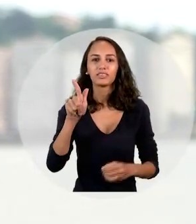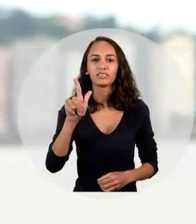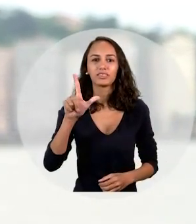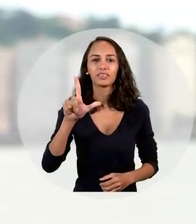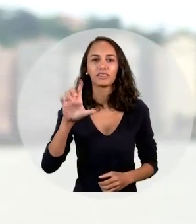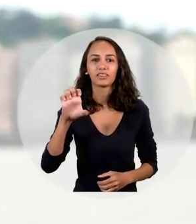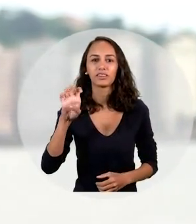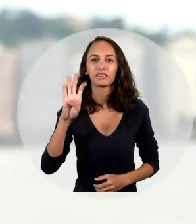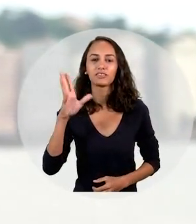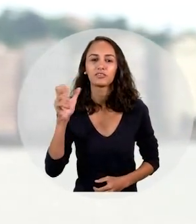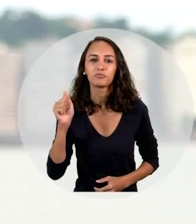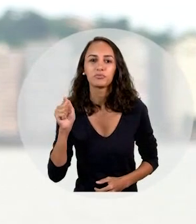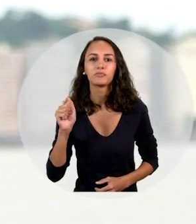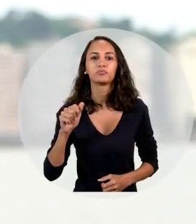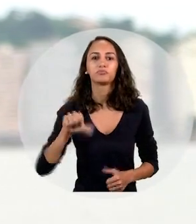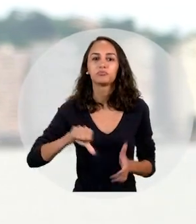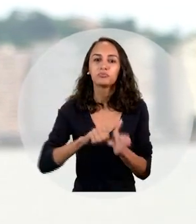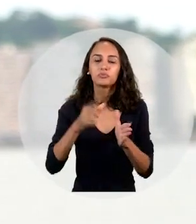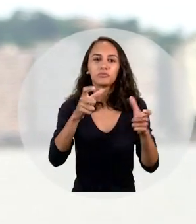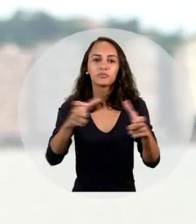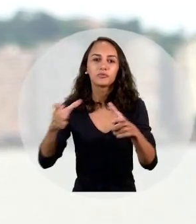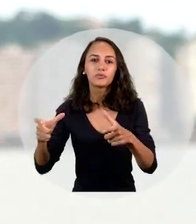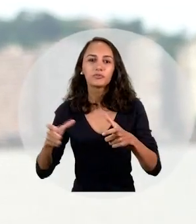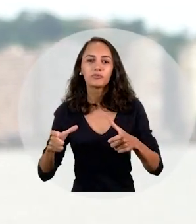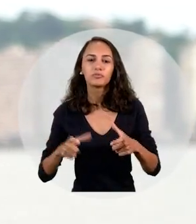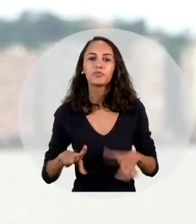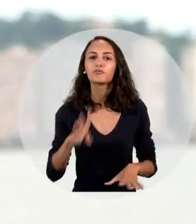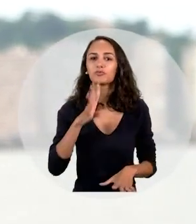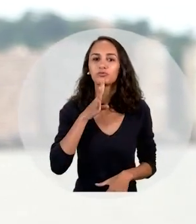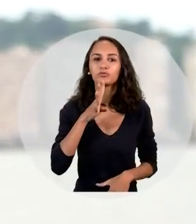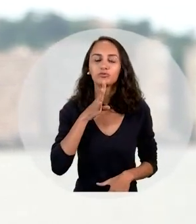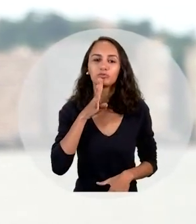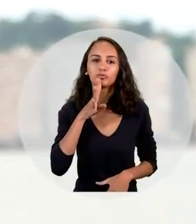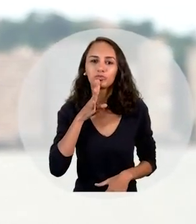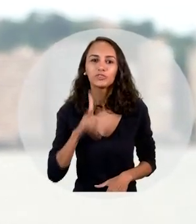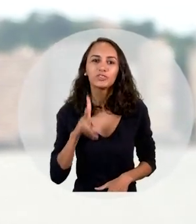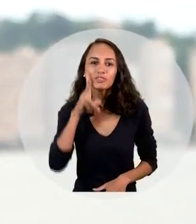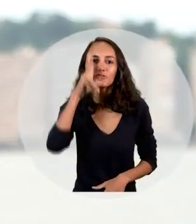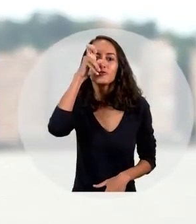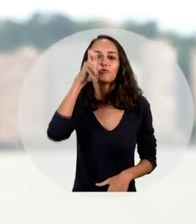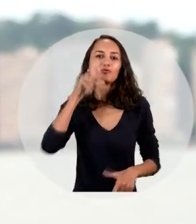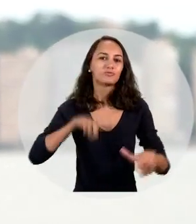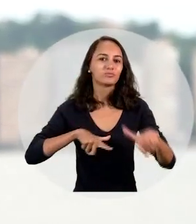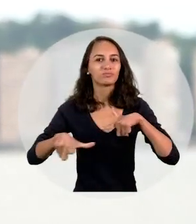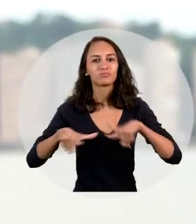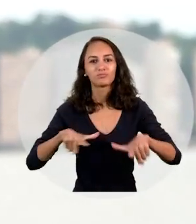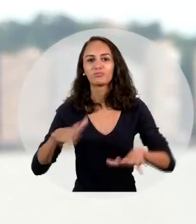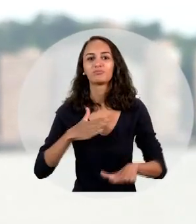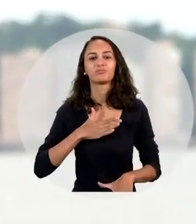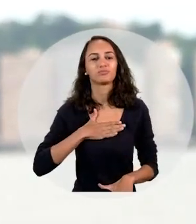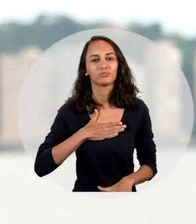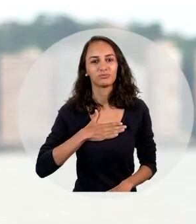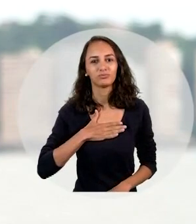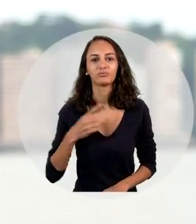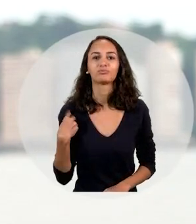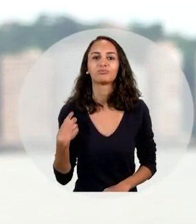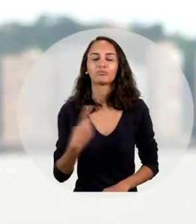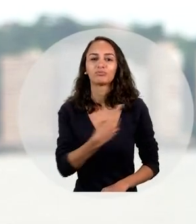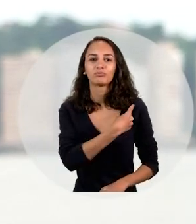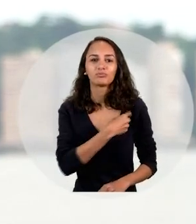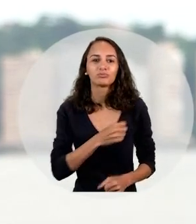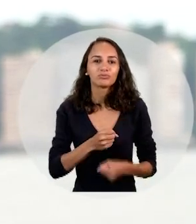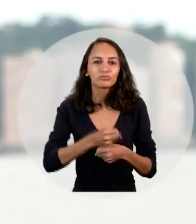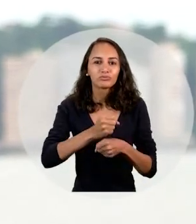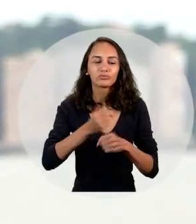área continental. Foi o primeiro bairro que me recebeu e que passou a conhecer a força do meu trabalho.